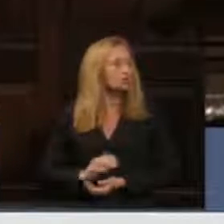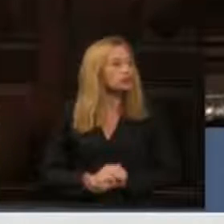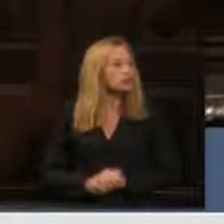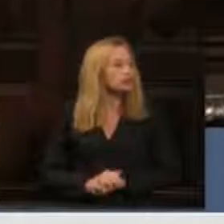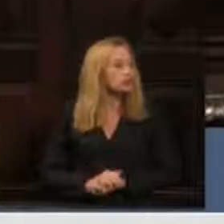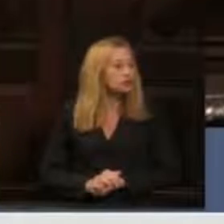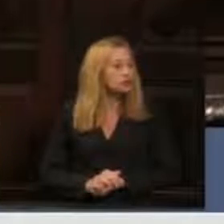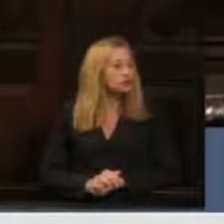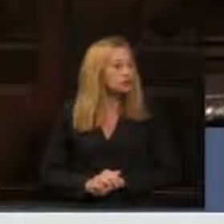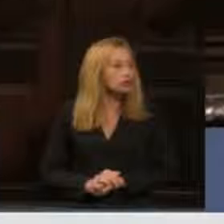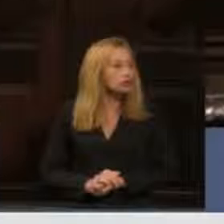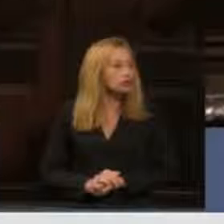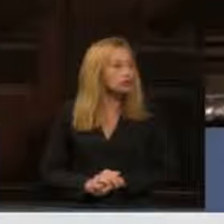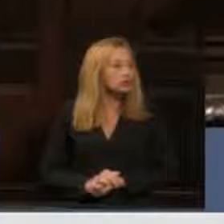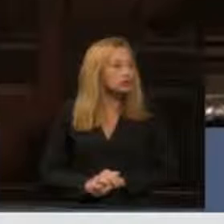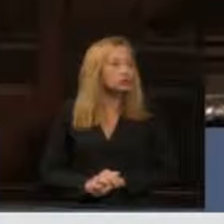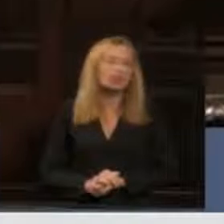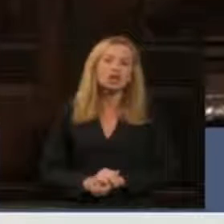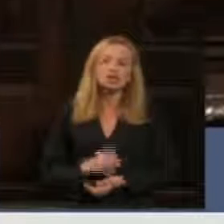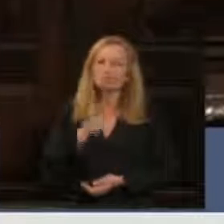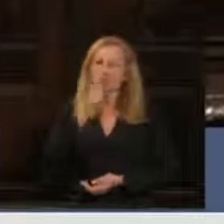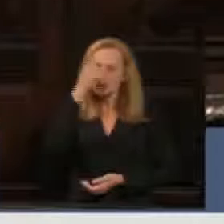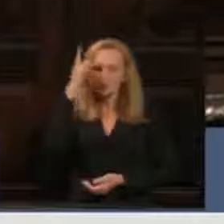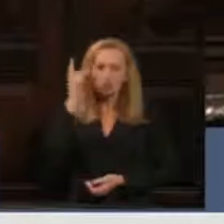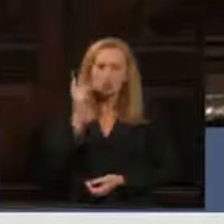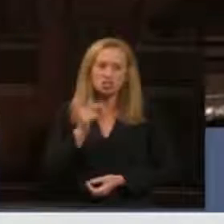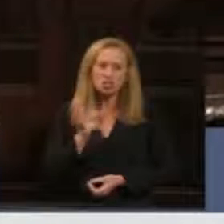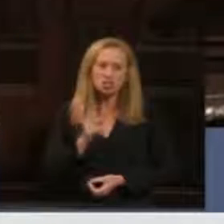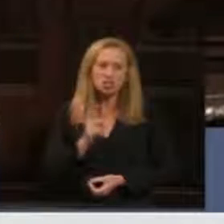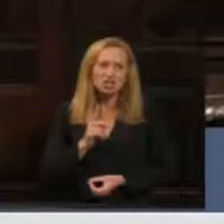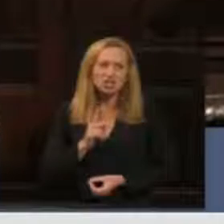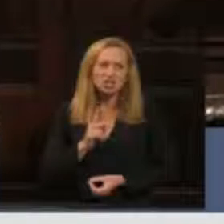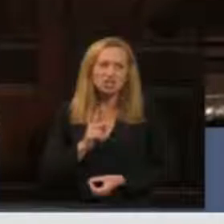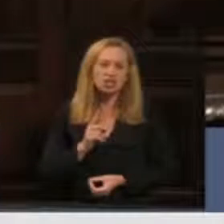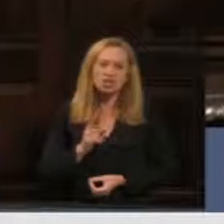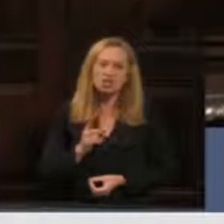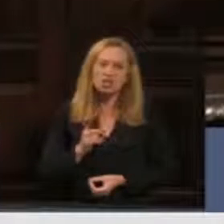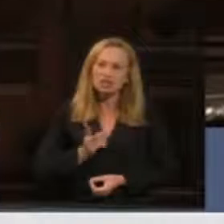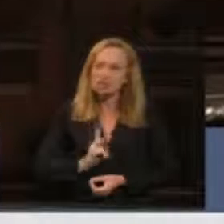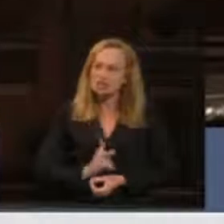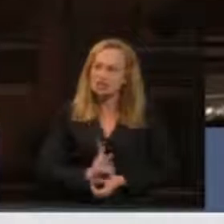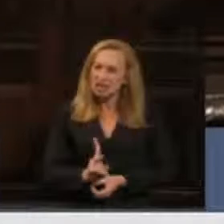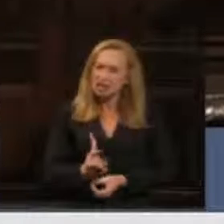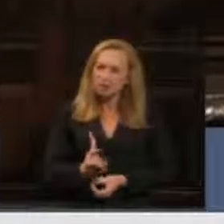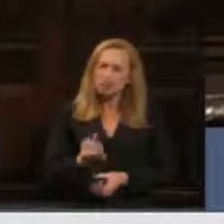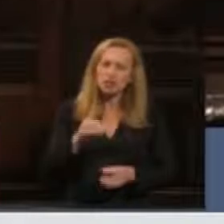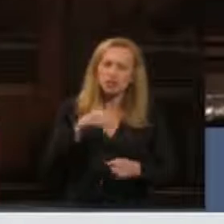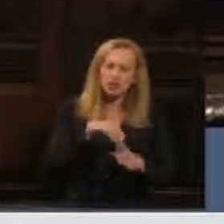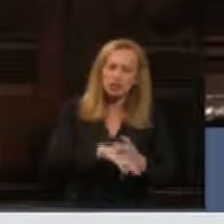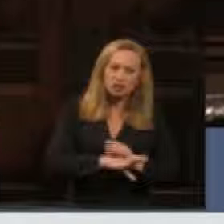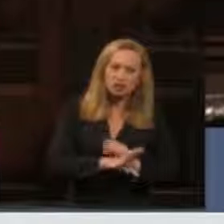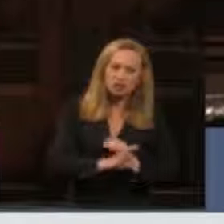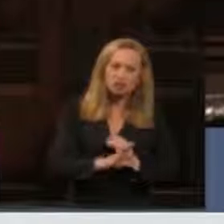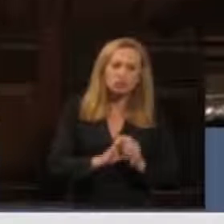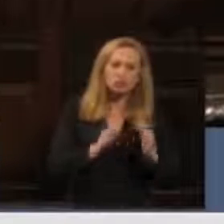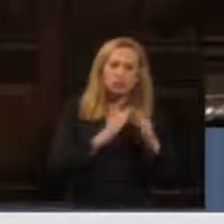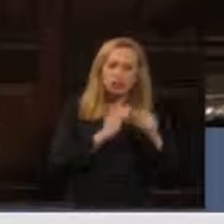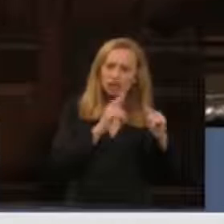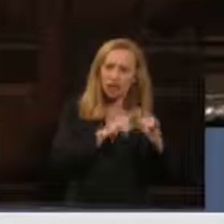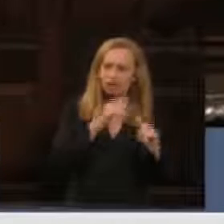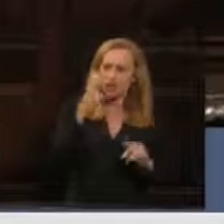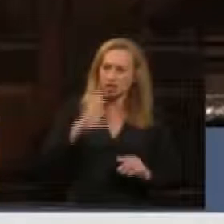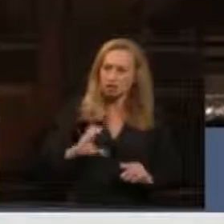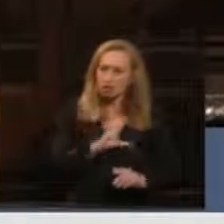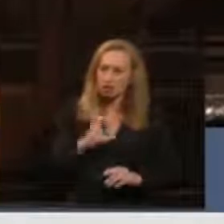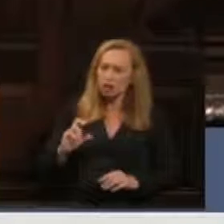porque não frequentam a missa, não se submetem aos sacramentos da Igreja Católica,